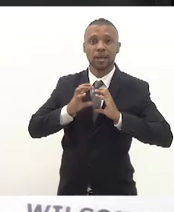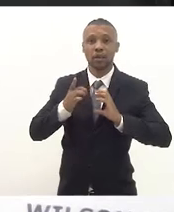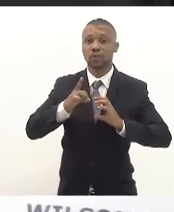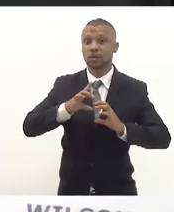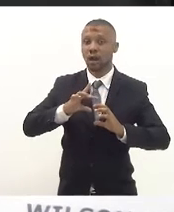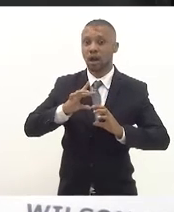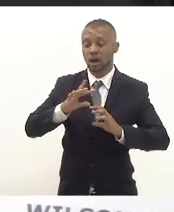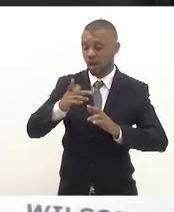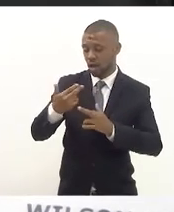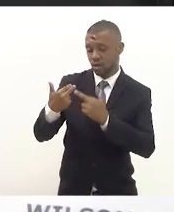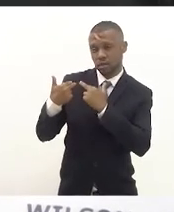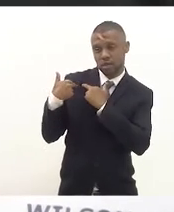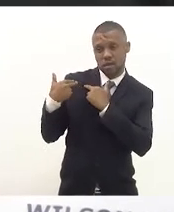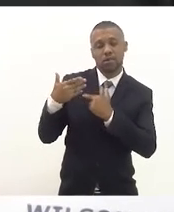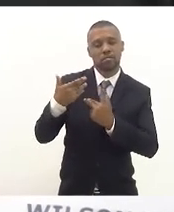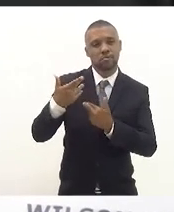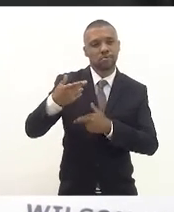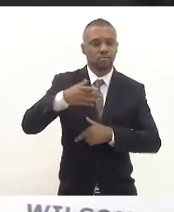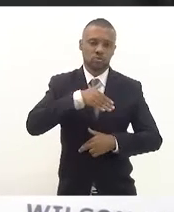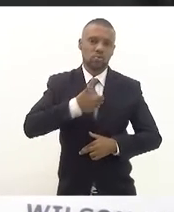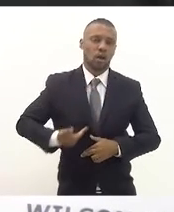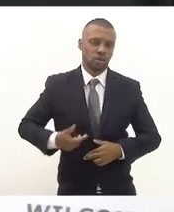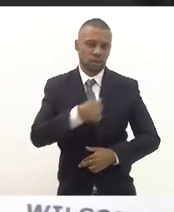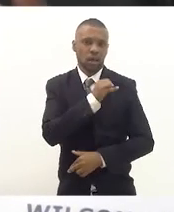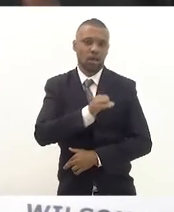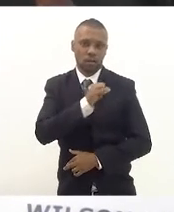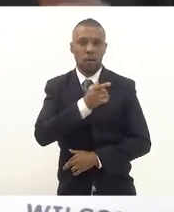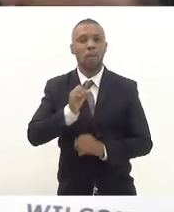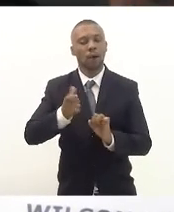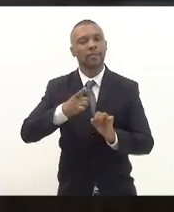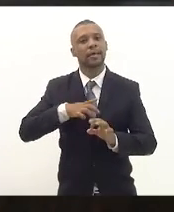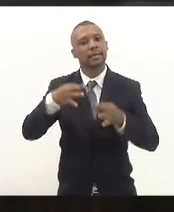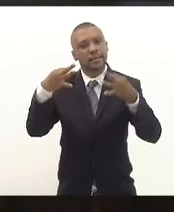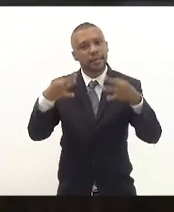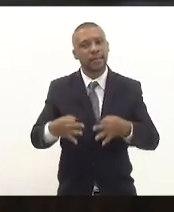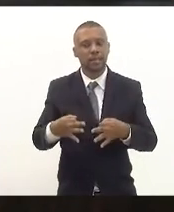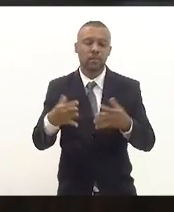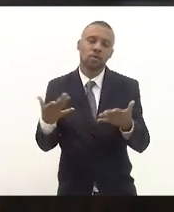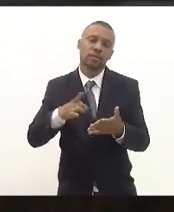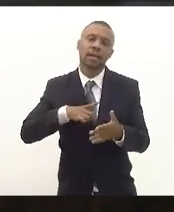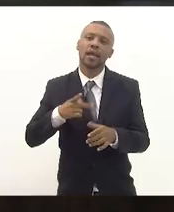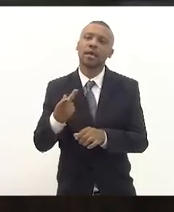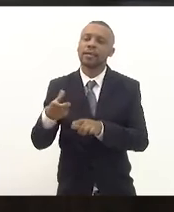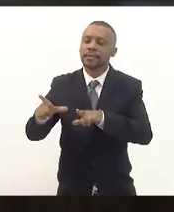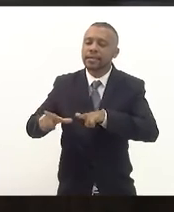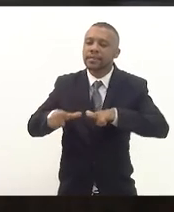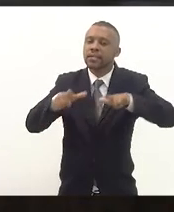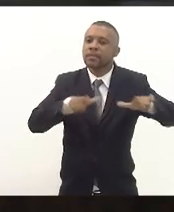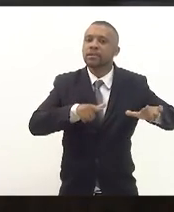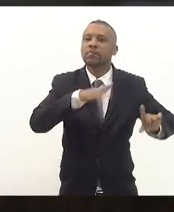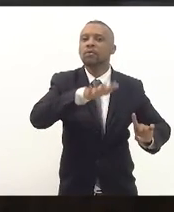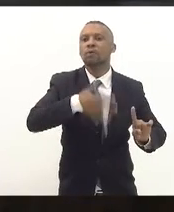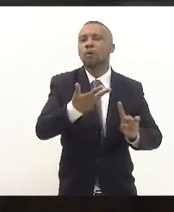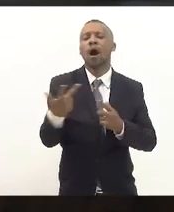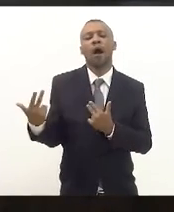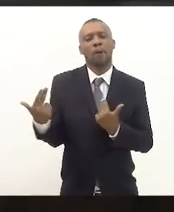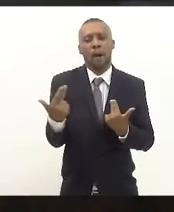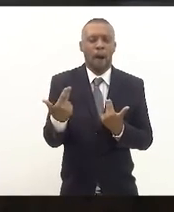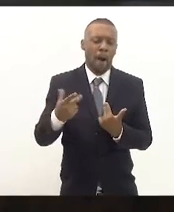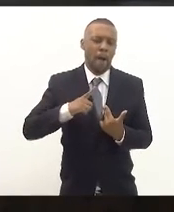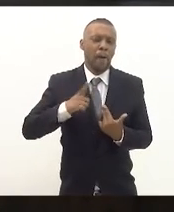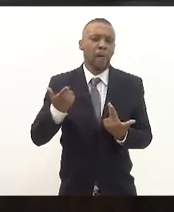que o nosso estado e você pode certeza que hoje você carrega um título igual Carrel